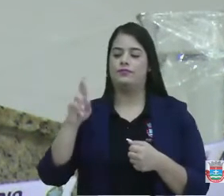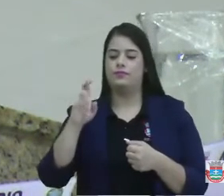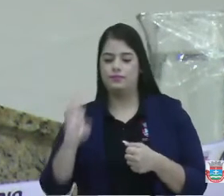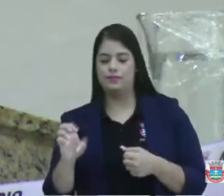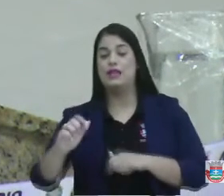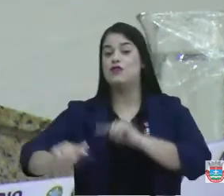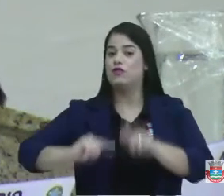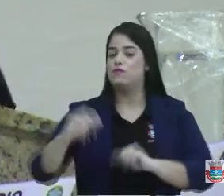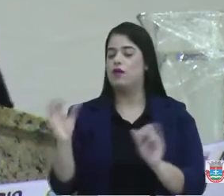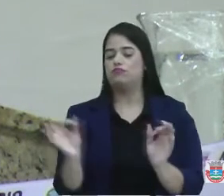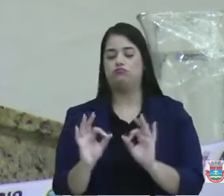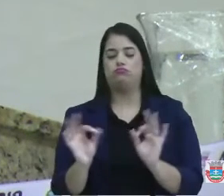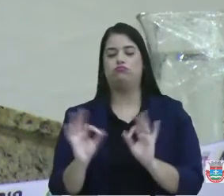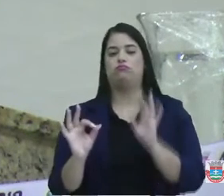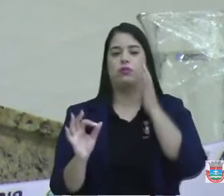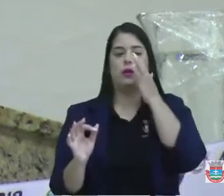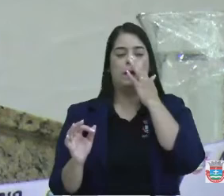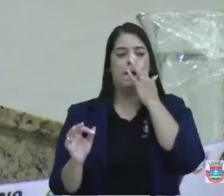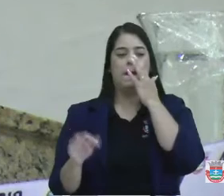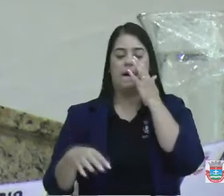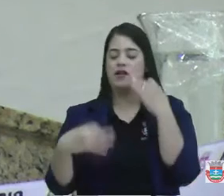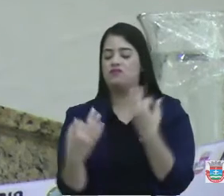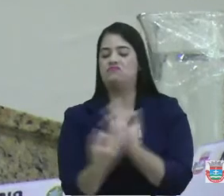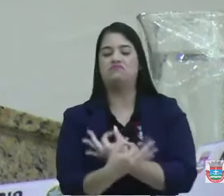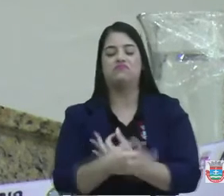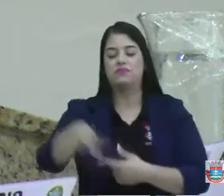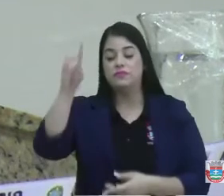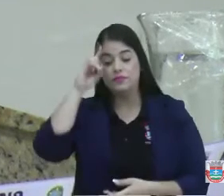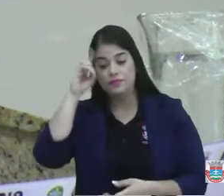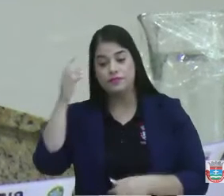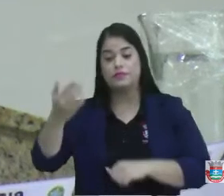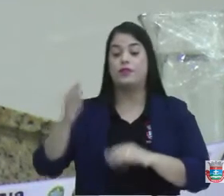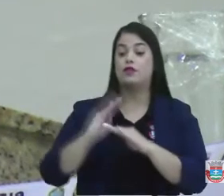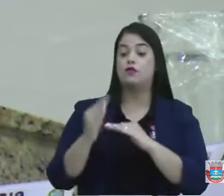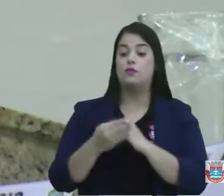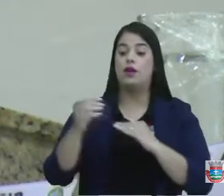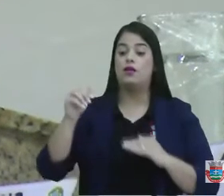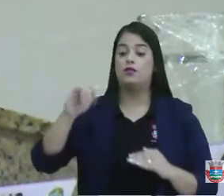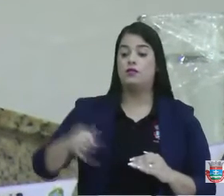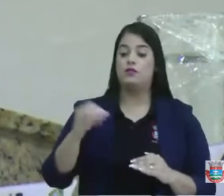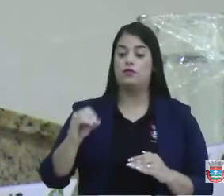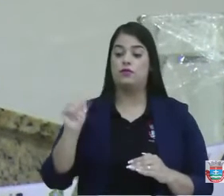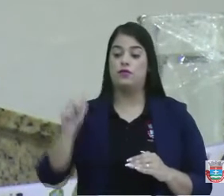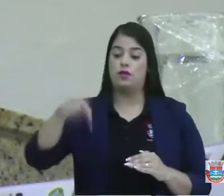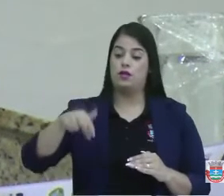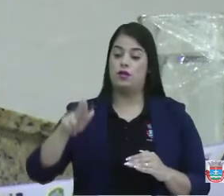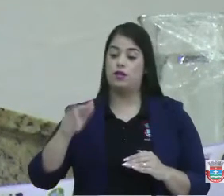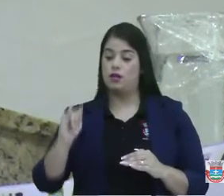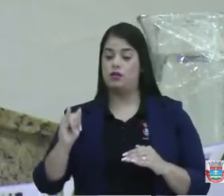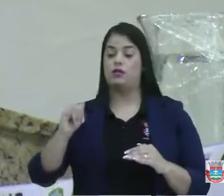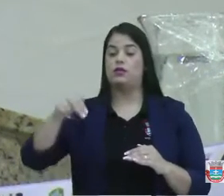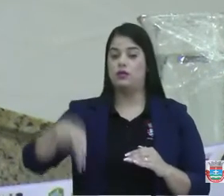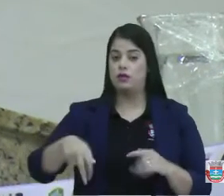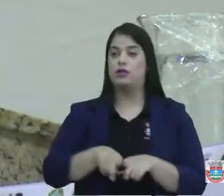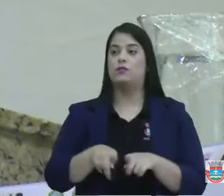pelo seu trabalho André que você vem fazendo todos os dias ali naquele bairro Joaquim Ferreira da Hilton Costa ali então a gente vê